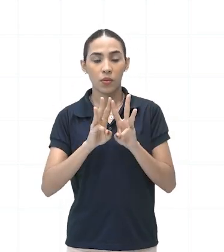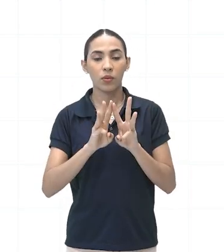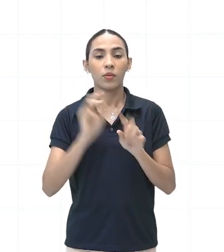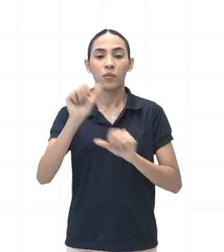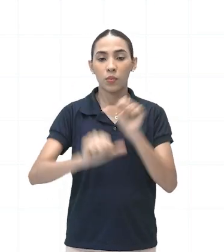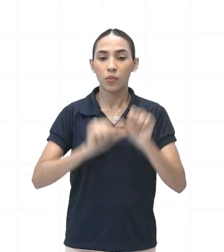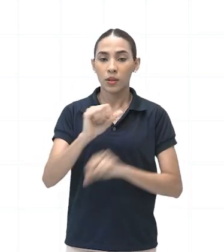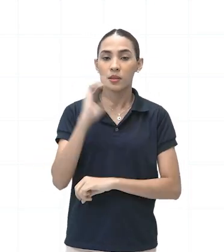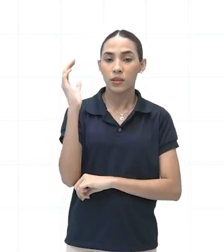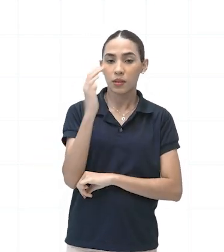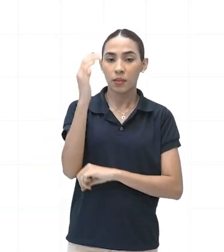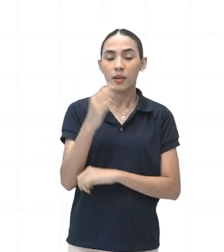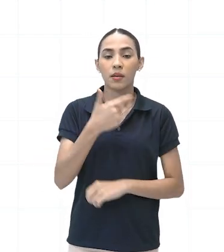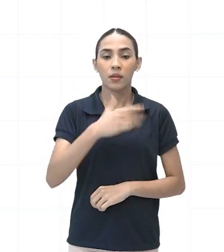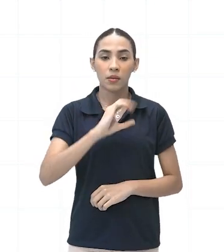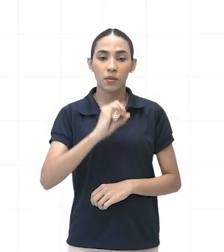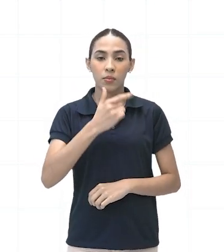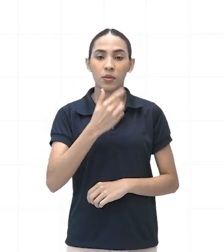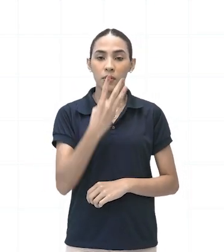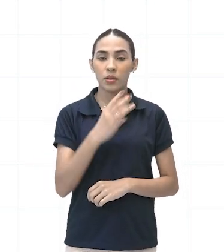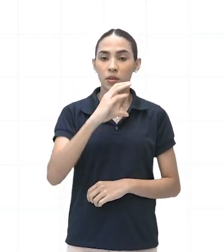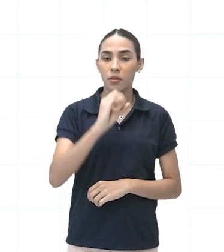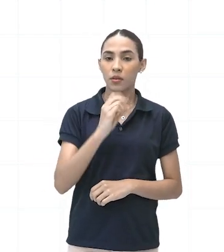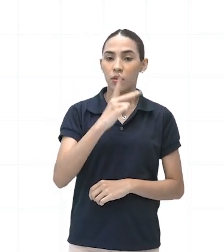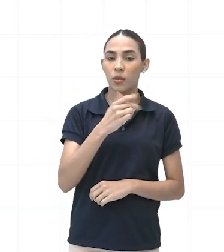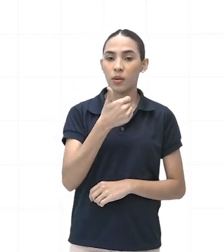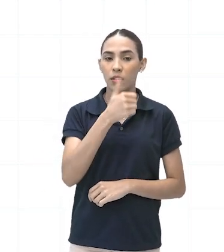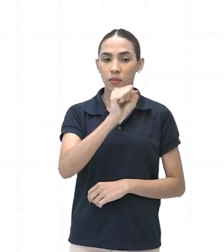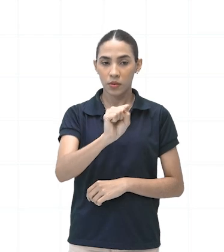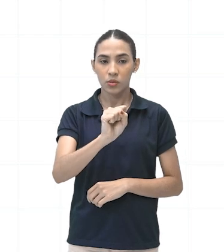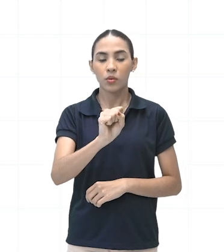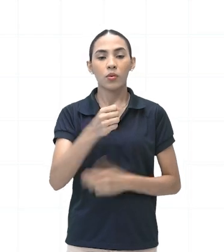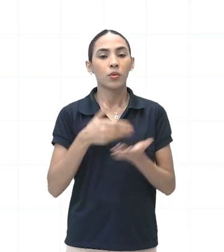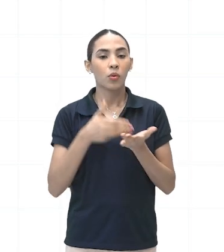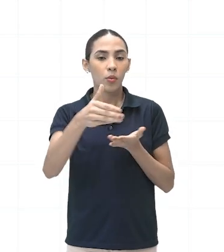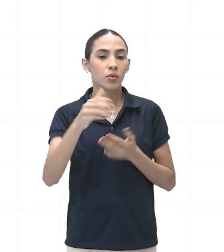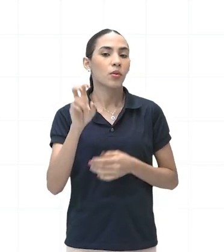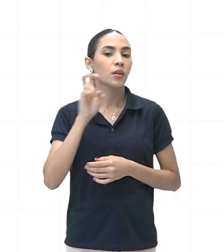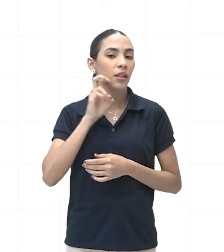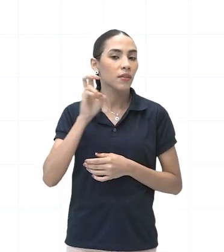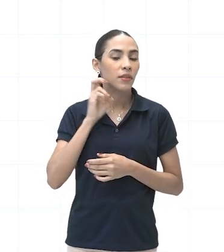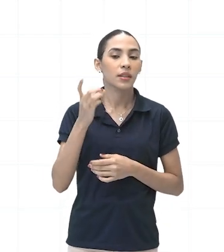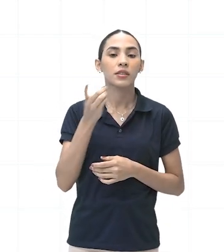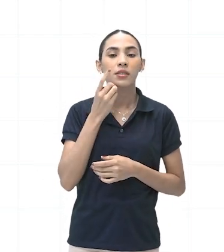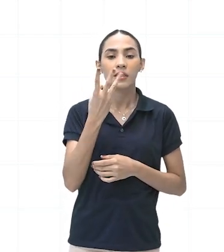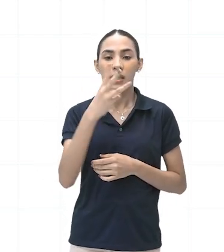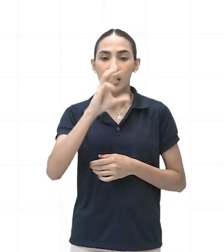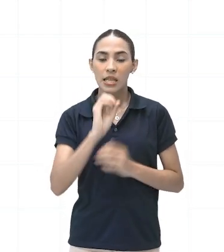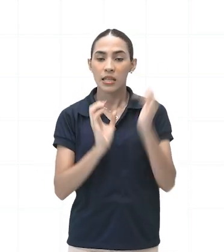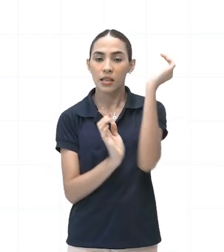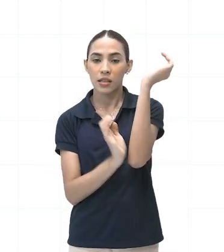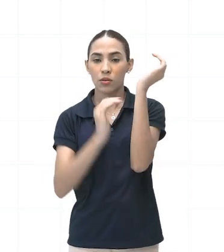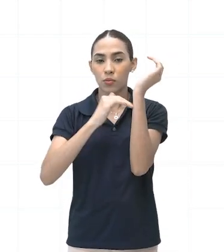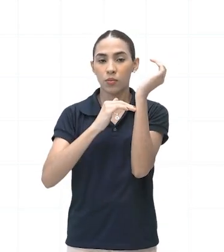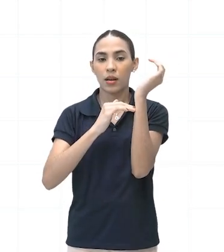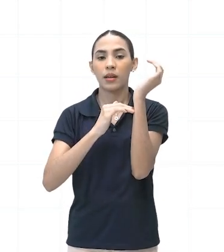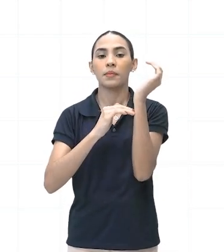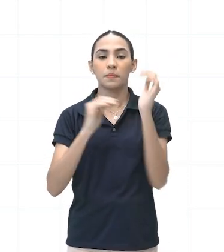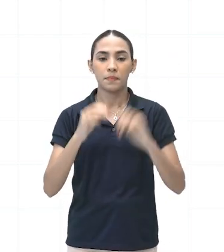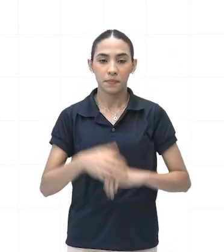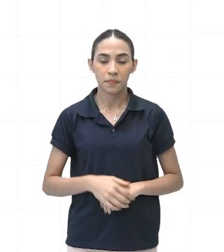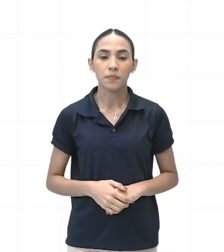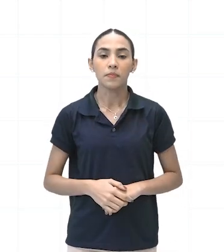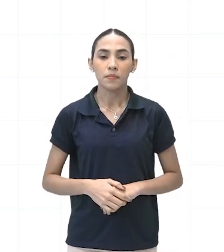sobre Mudança Climática de 2023, COP28, começou nesta quinta-feira em Dubai, nos